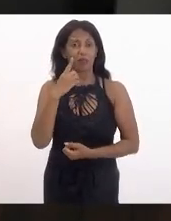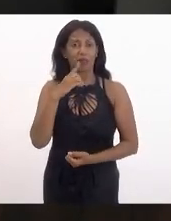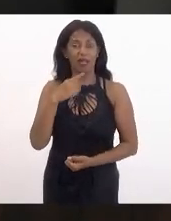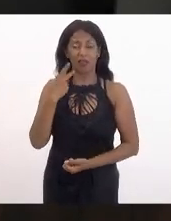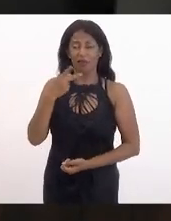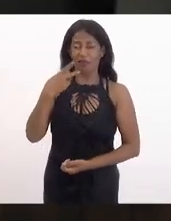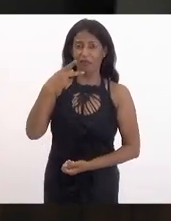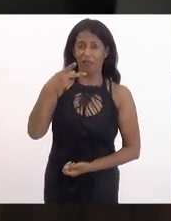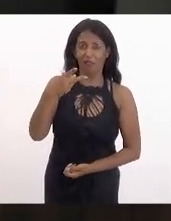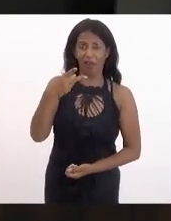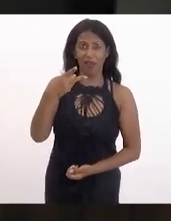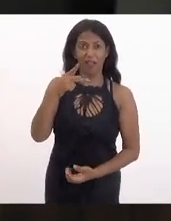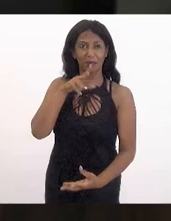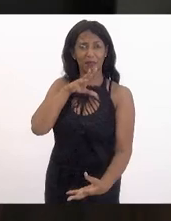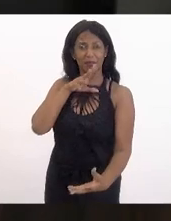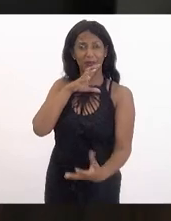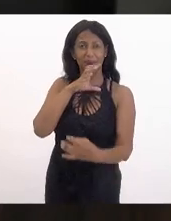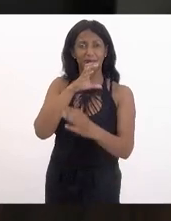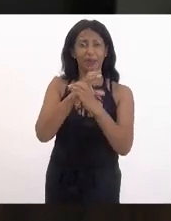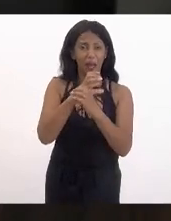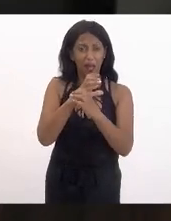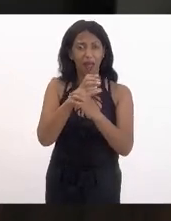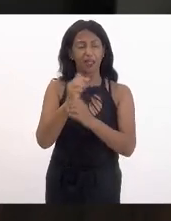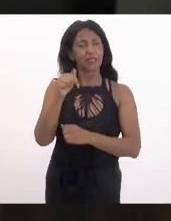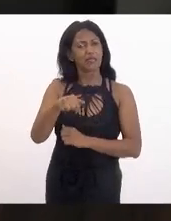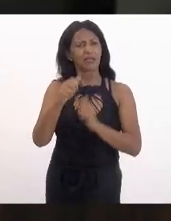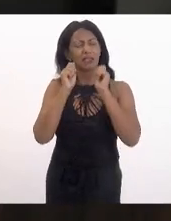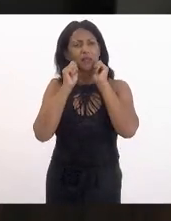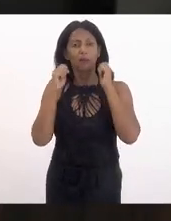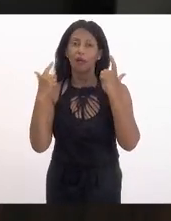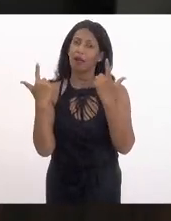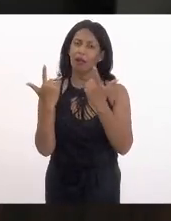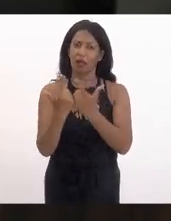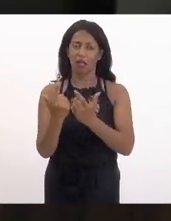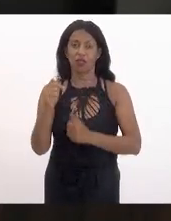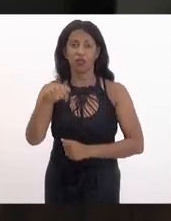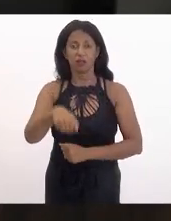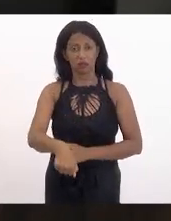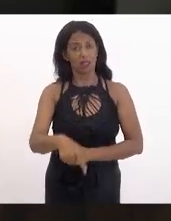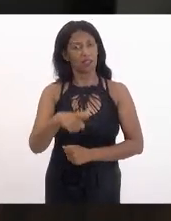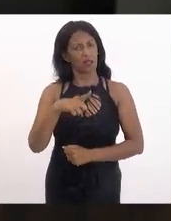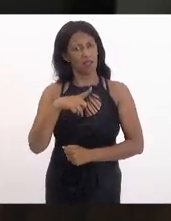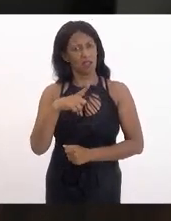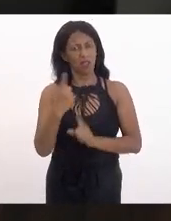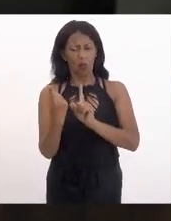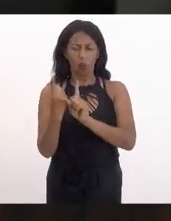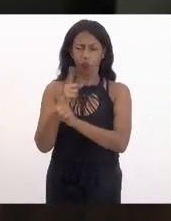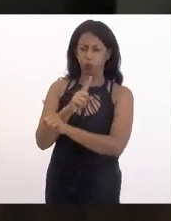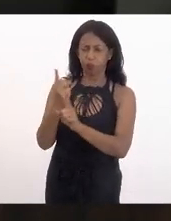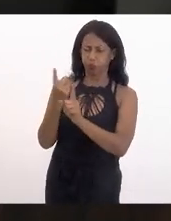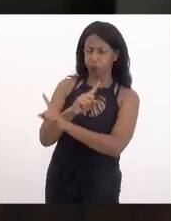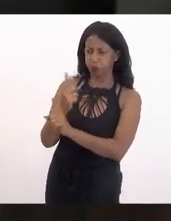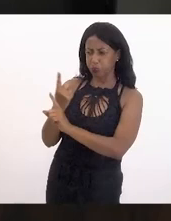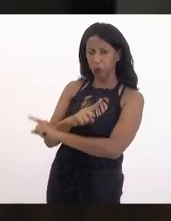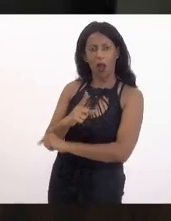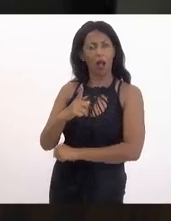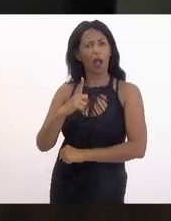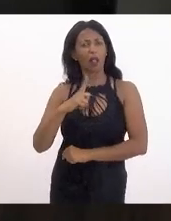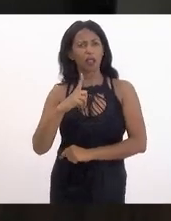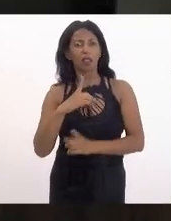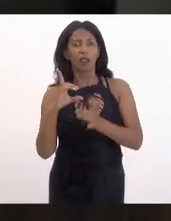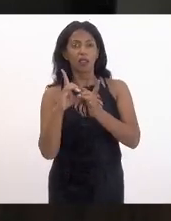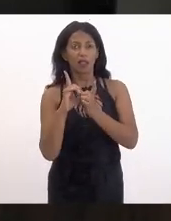discutir isso aqui Assembleia Legislativa aqui existe contraditório existe